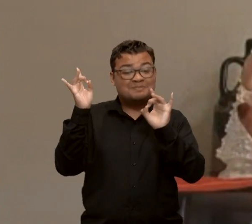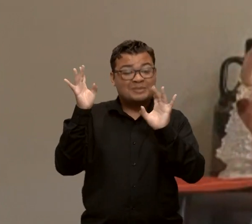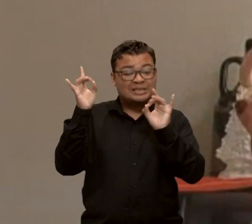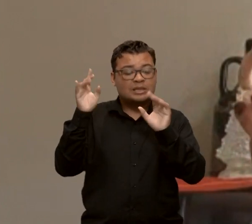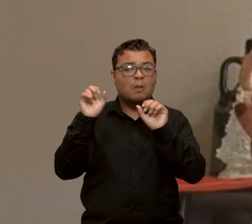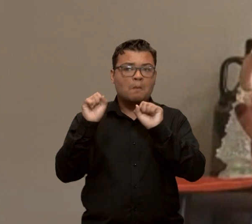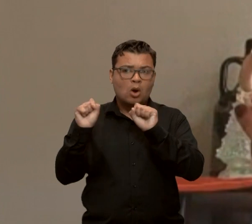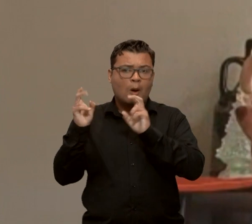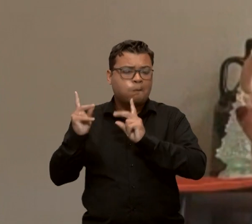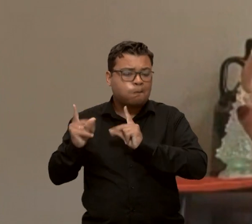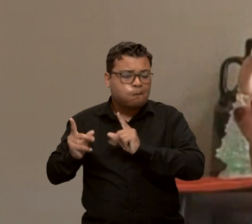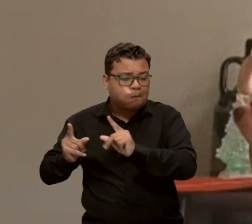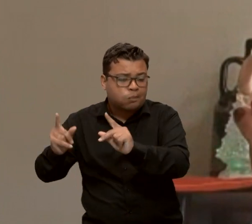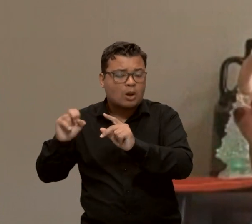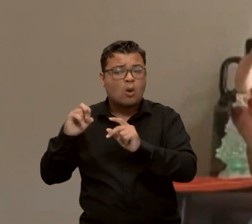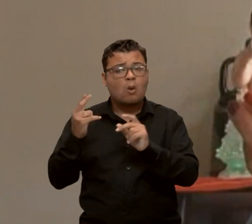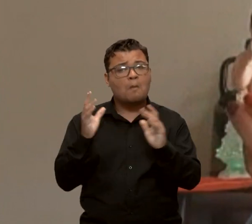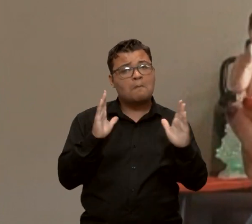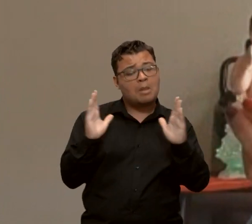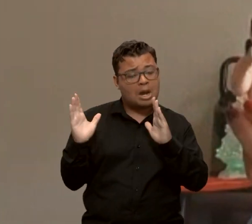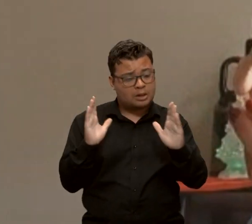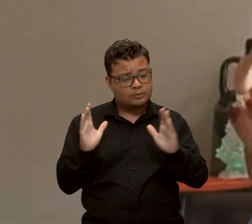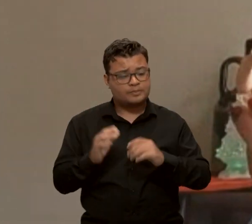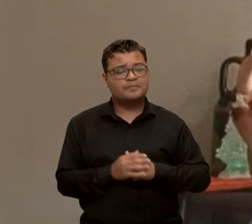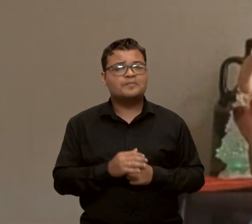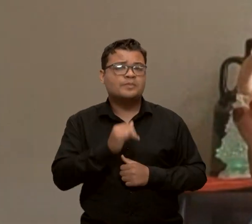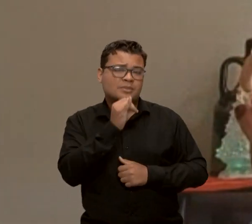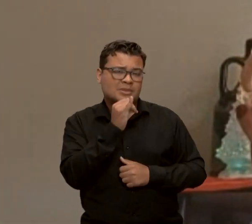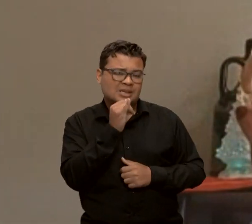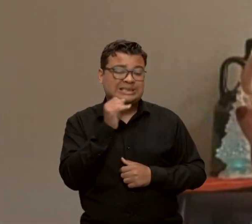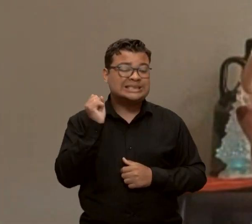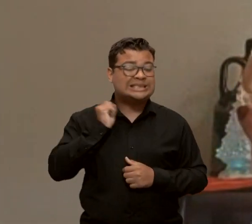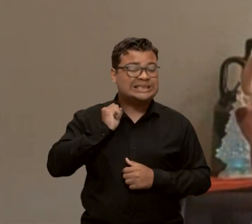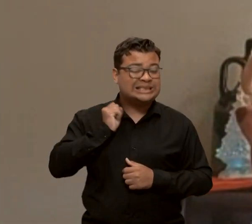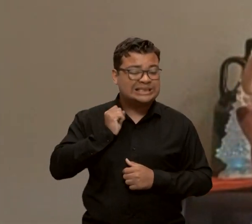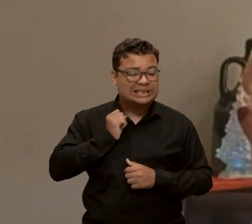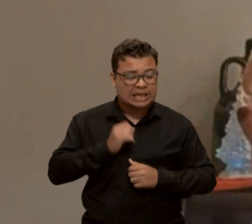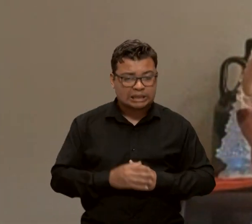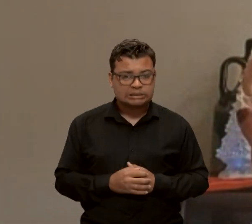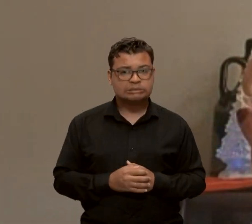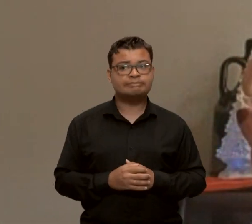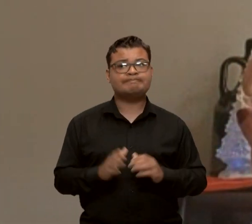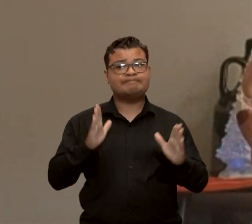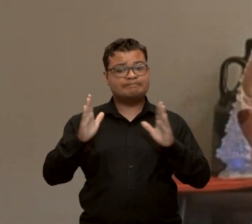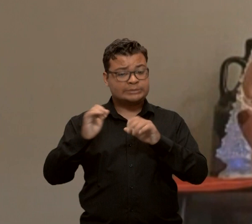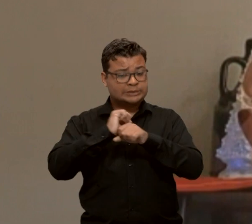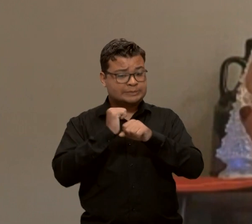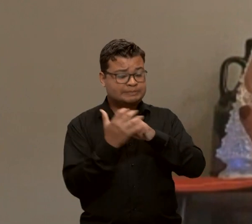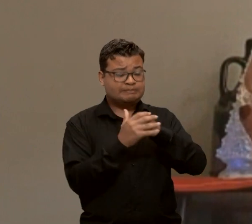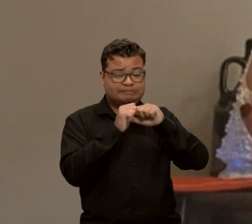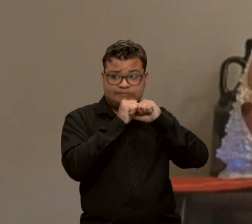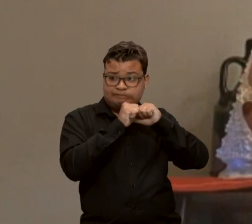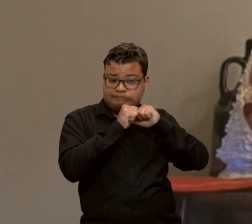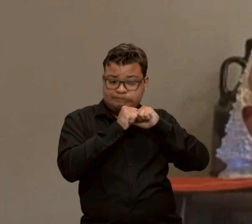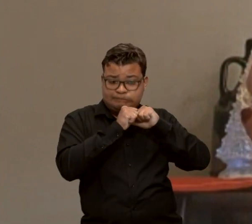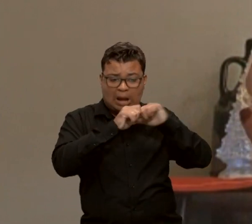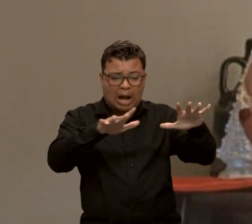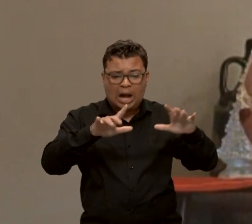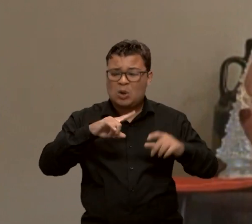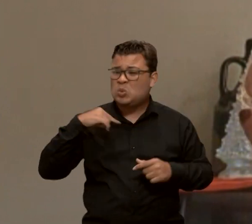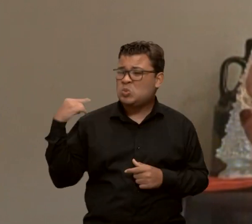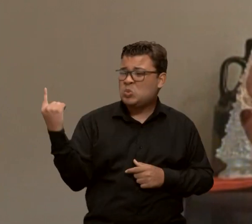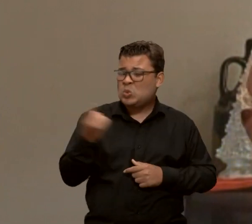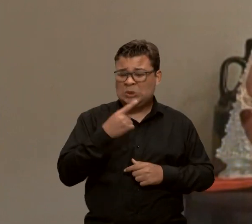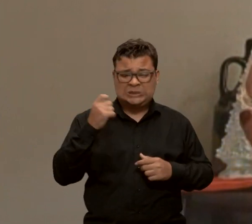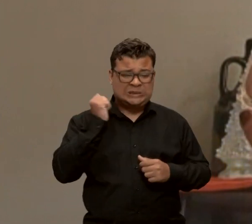transitórias. O estresse, por exemplo. Quem não passou estresse nessa pandemia, hein, pessoal? Eu acho que foi todos nós